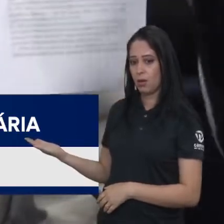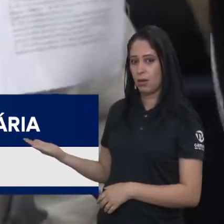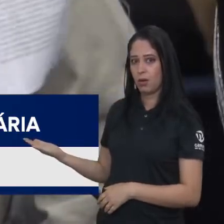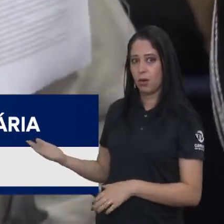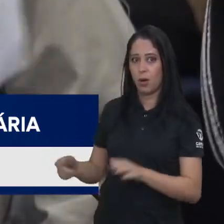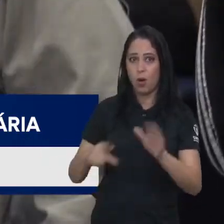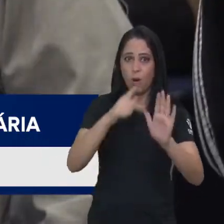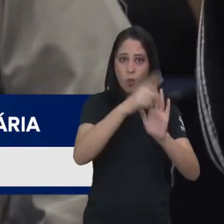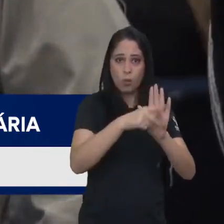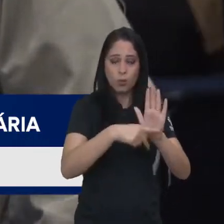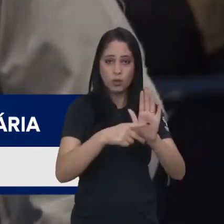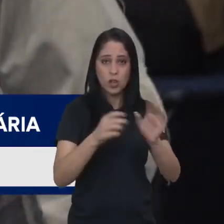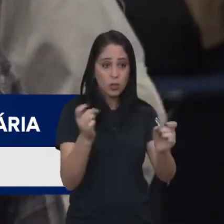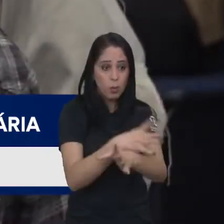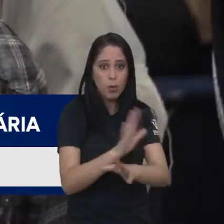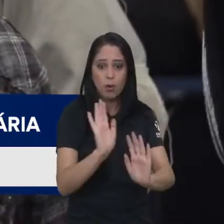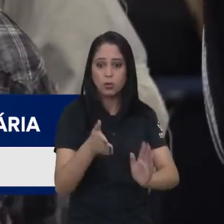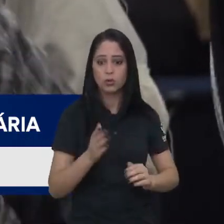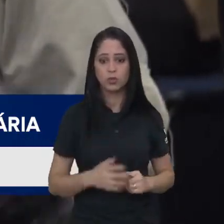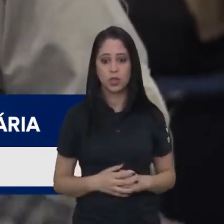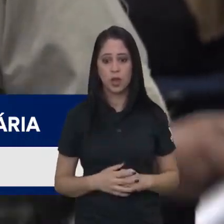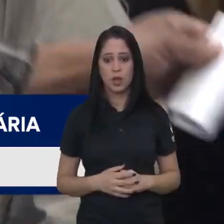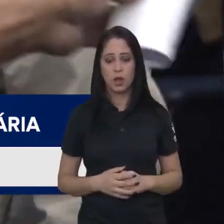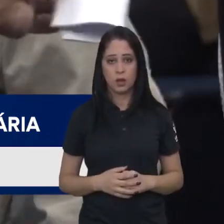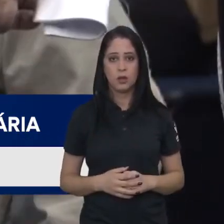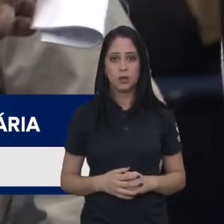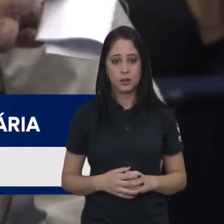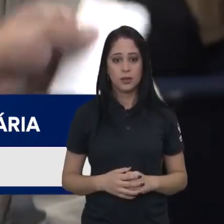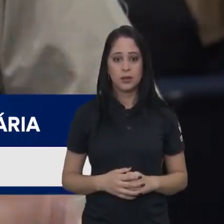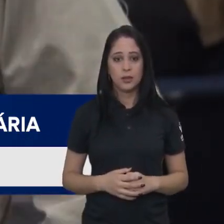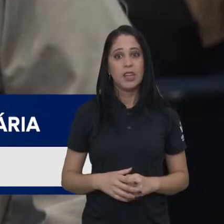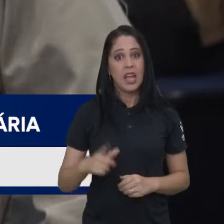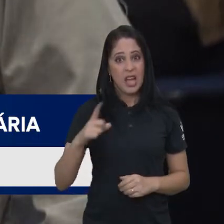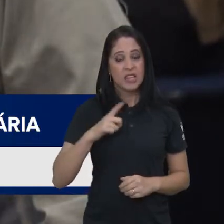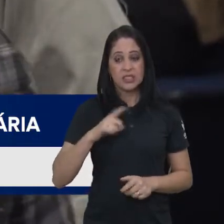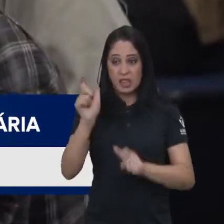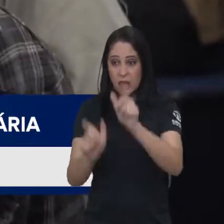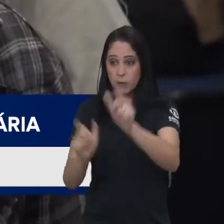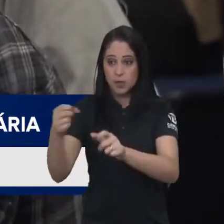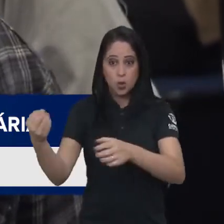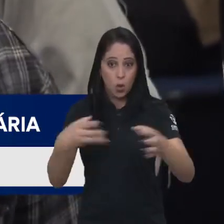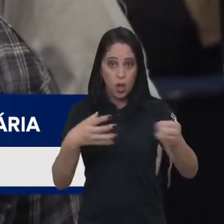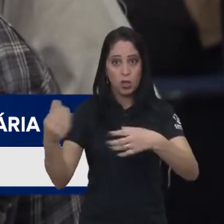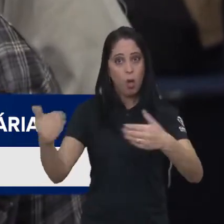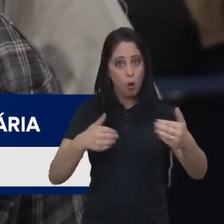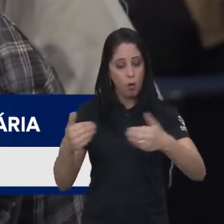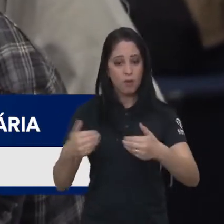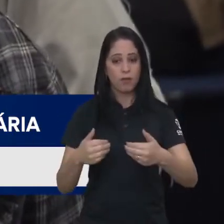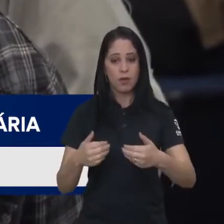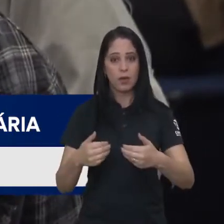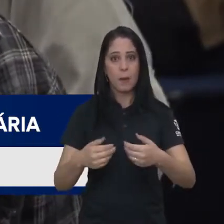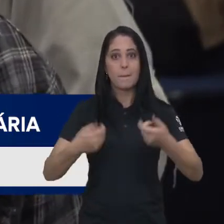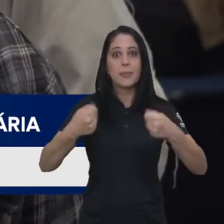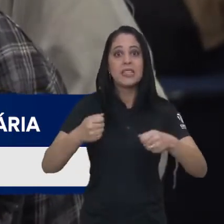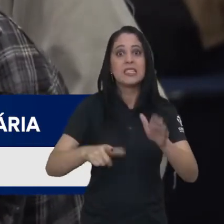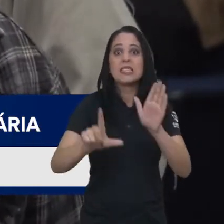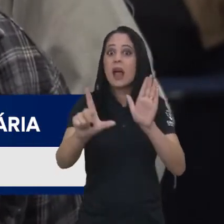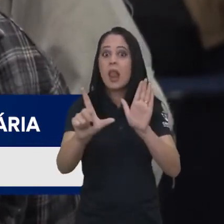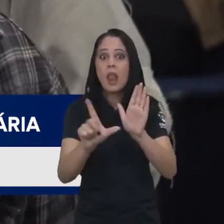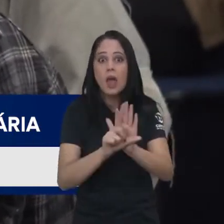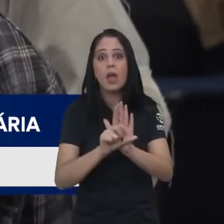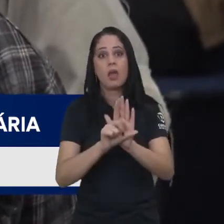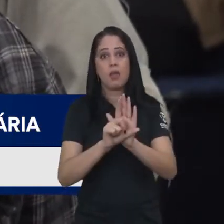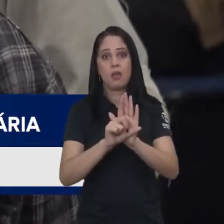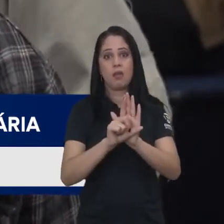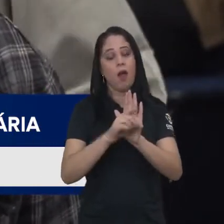todos estão aqui, participou, tem os novos que estão chegando aqui também, o nosso plano está pronto. Nós temos que ter uma lei municipal